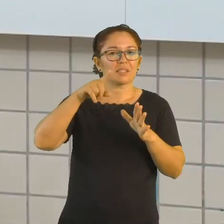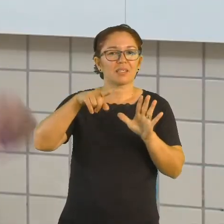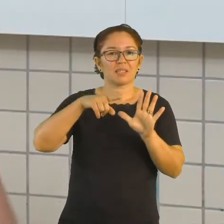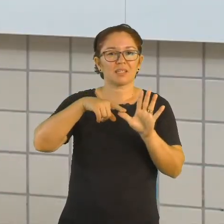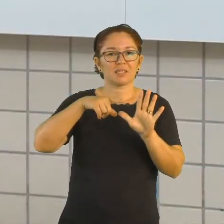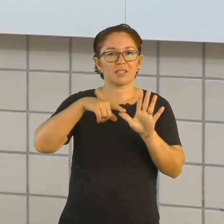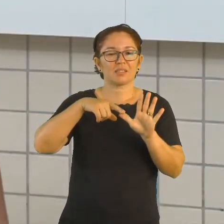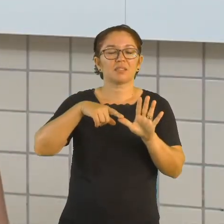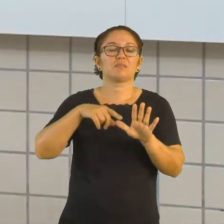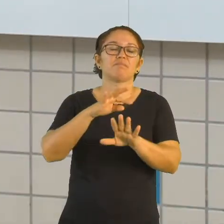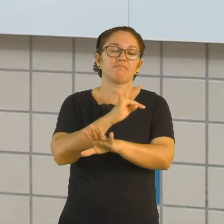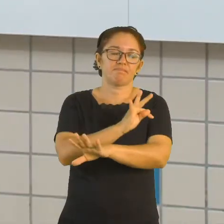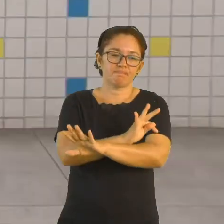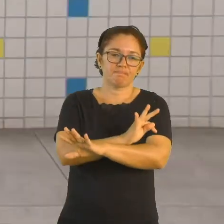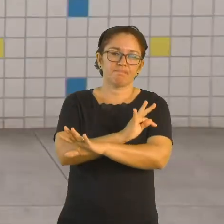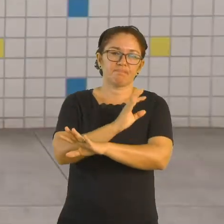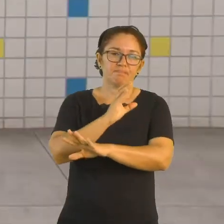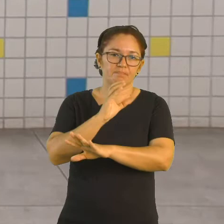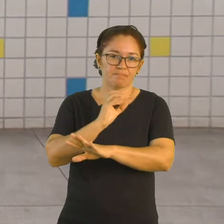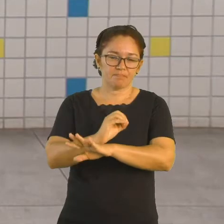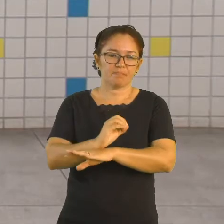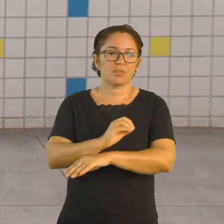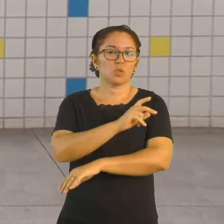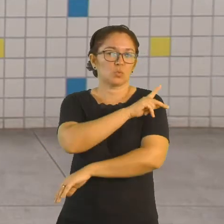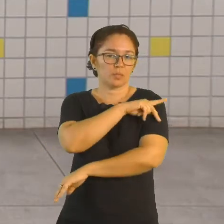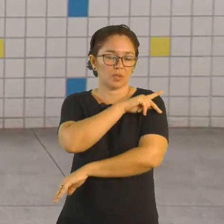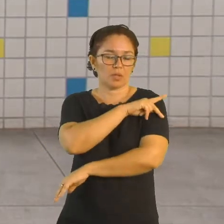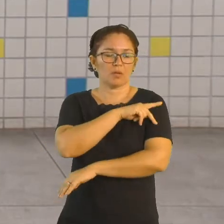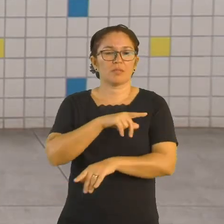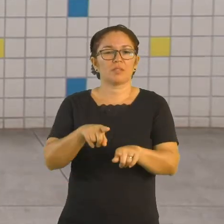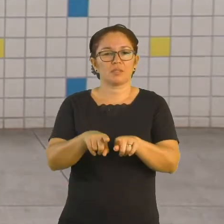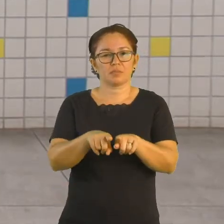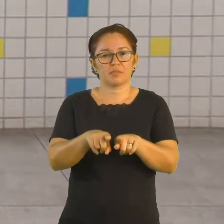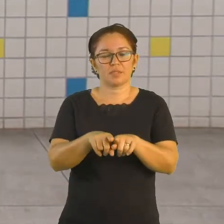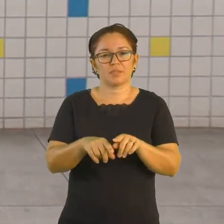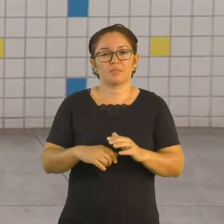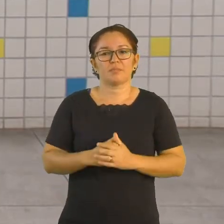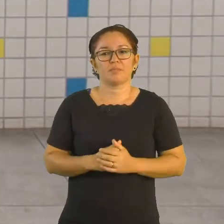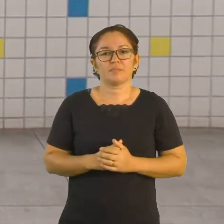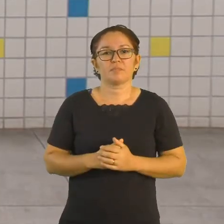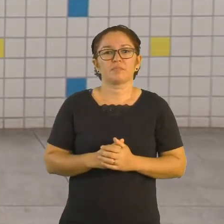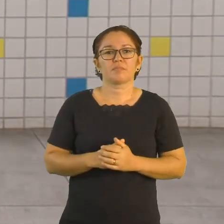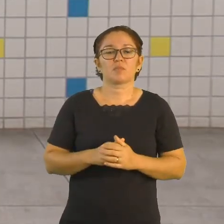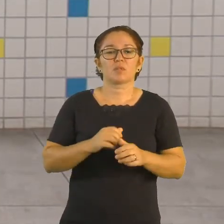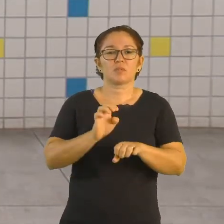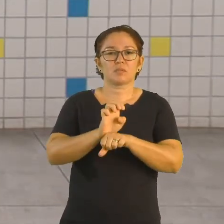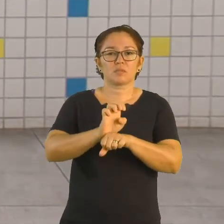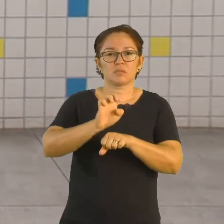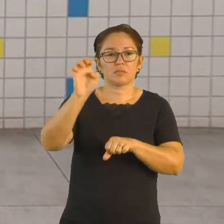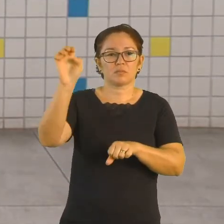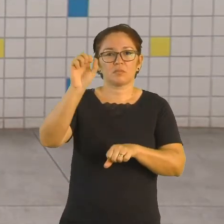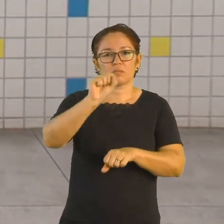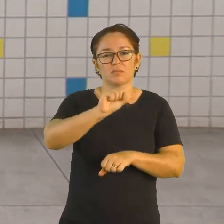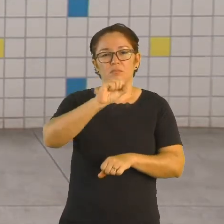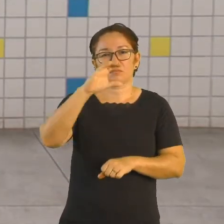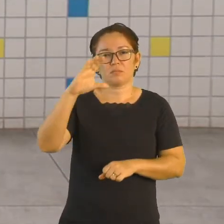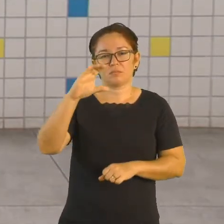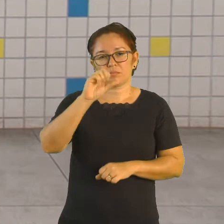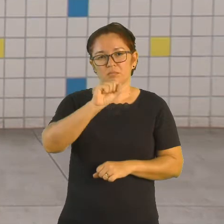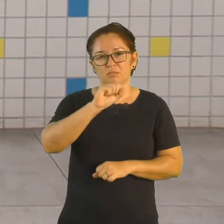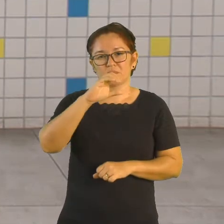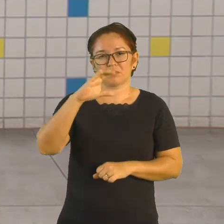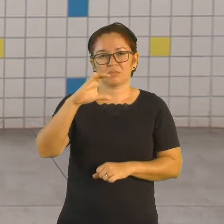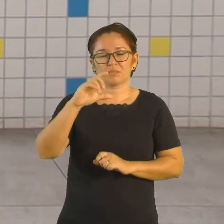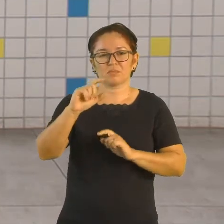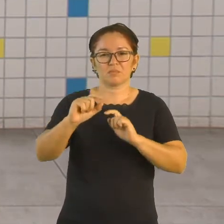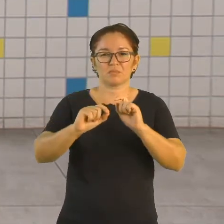nosso Tocantins. Lembrando que Santa Catarina, ela ocupa o posto de estado mais igualitário